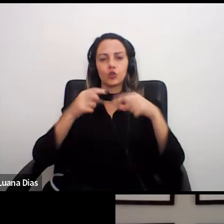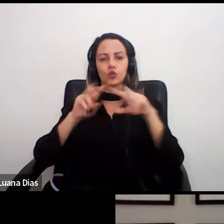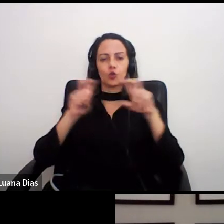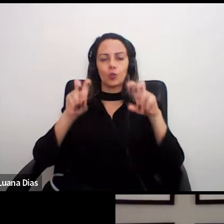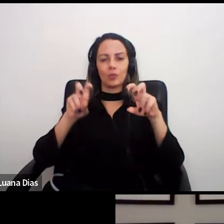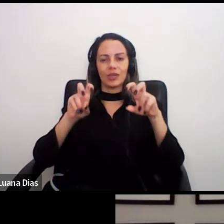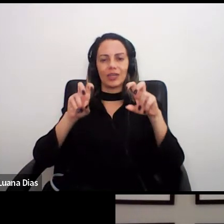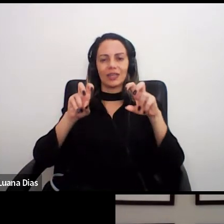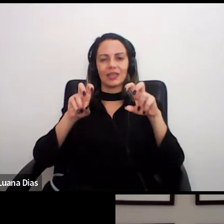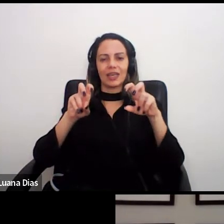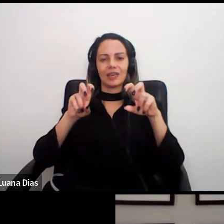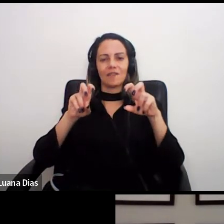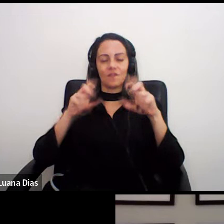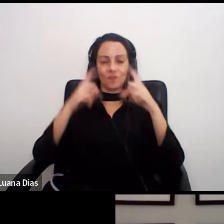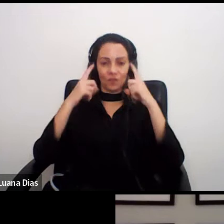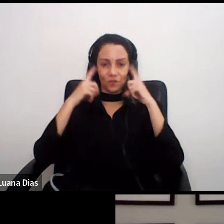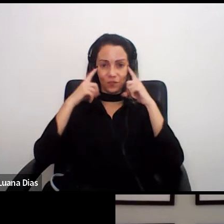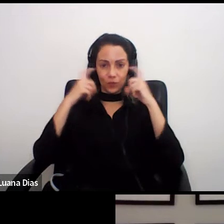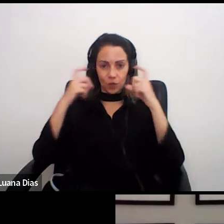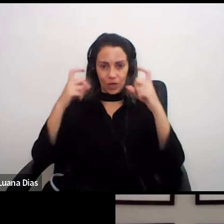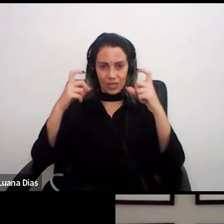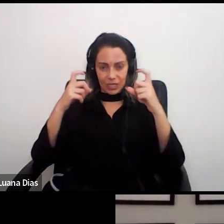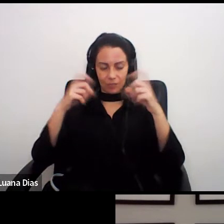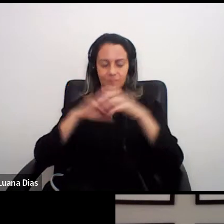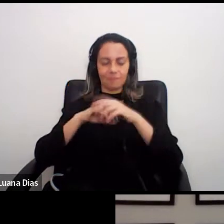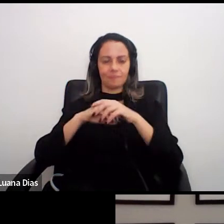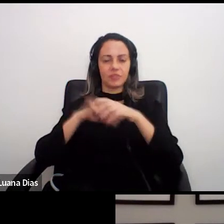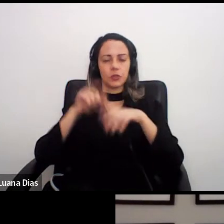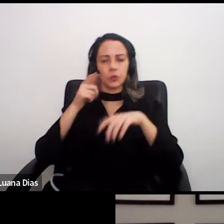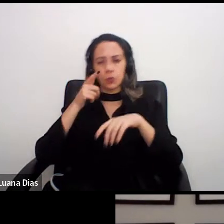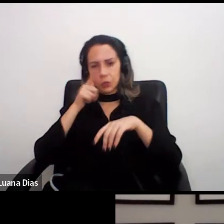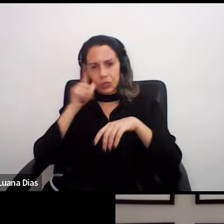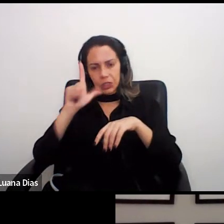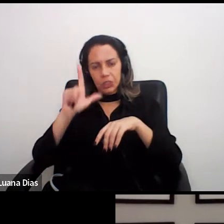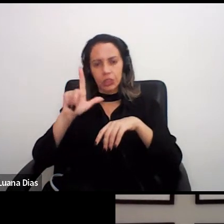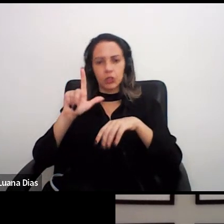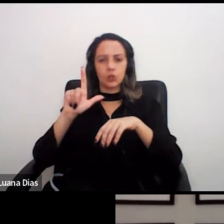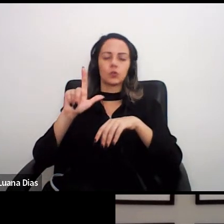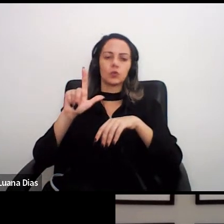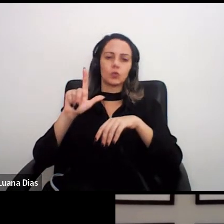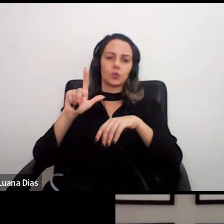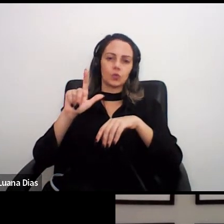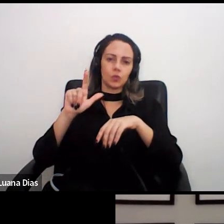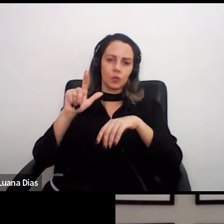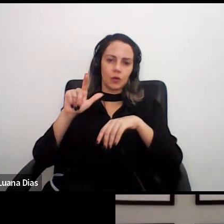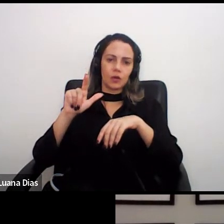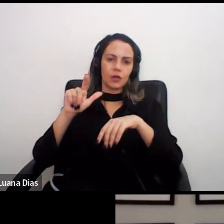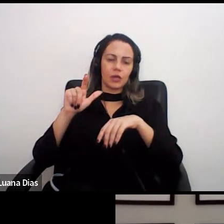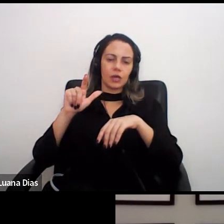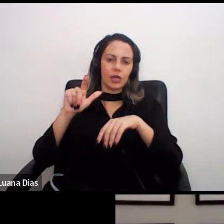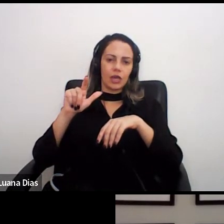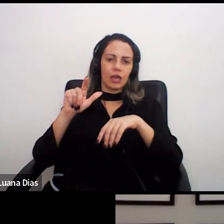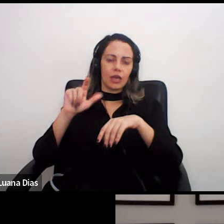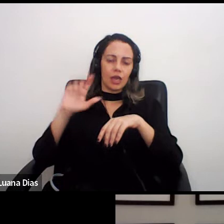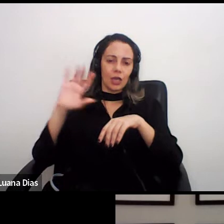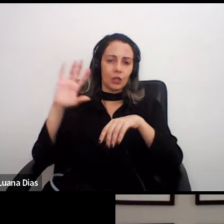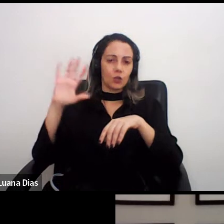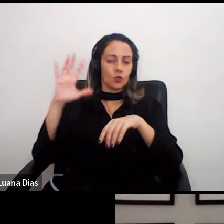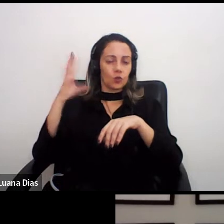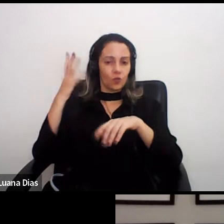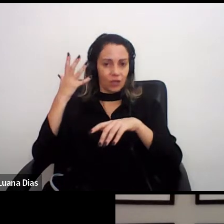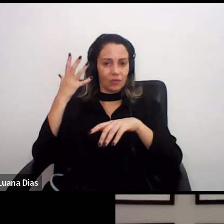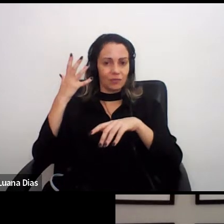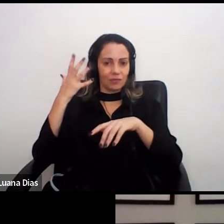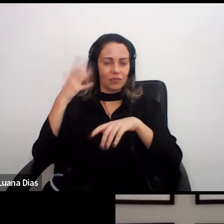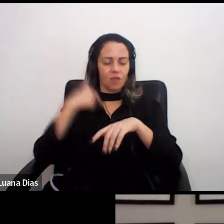conseguiu encaminhamento através de uma série de ações, e no final eles voltaram lá, já resolvido com a questão, e eu